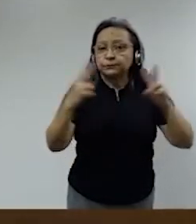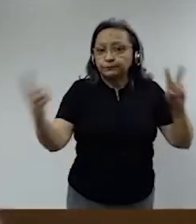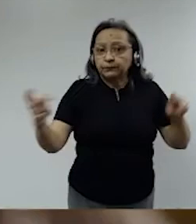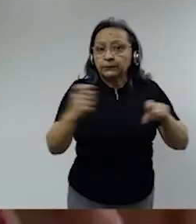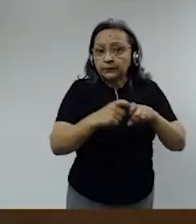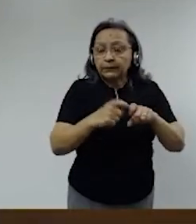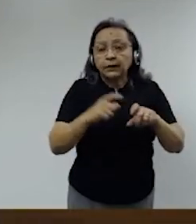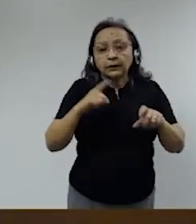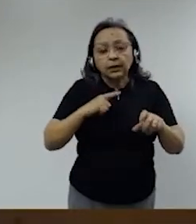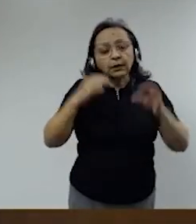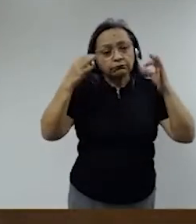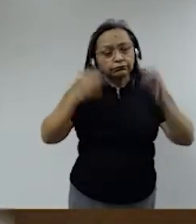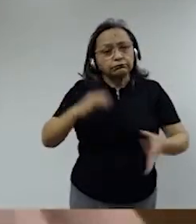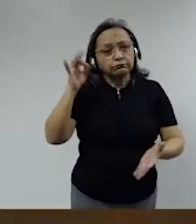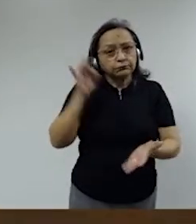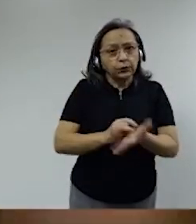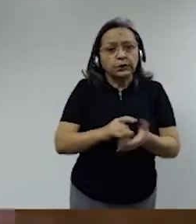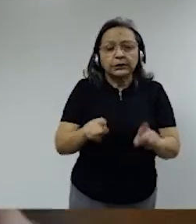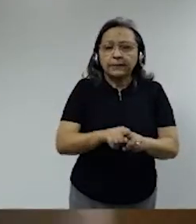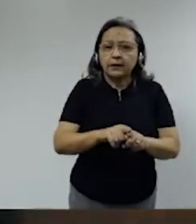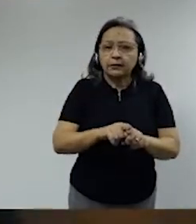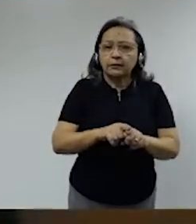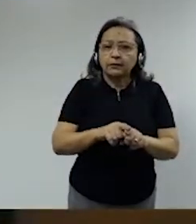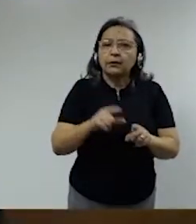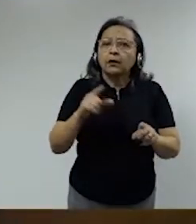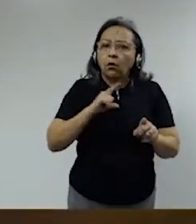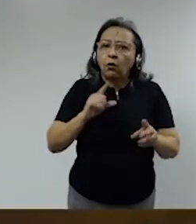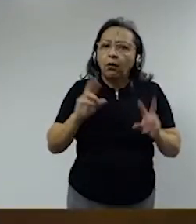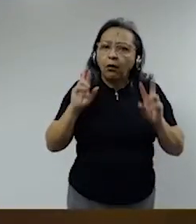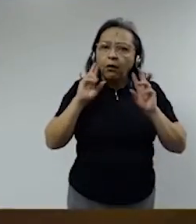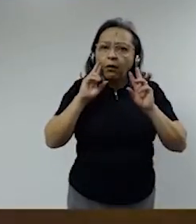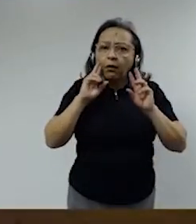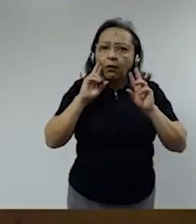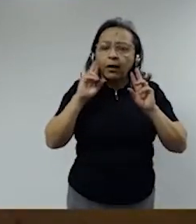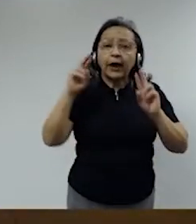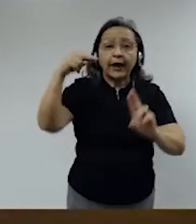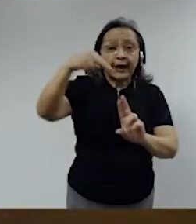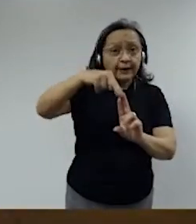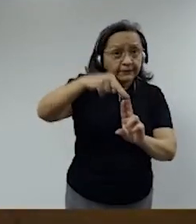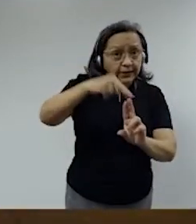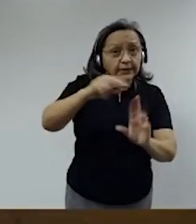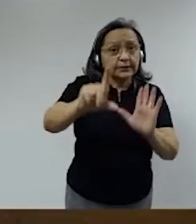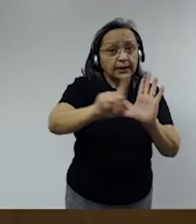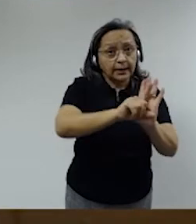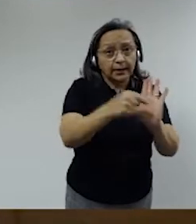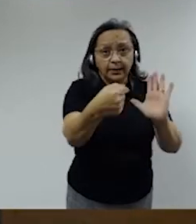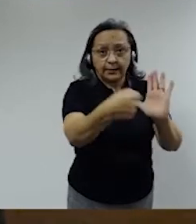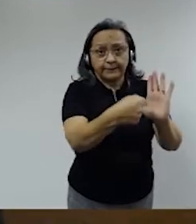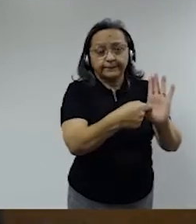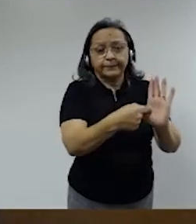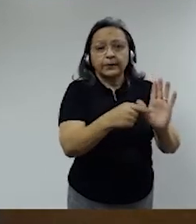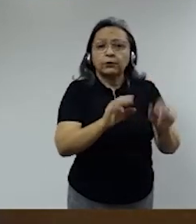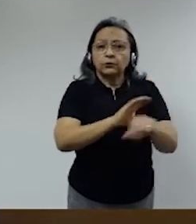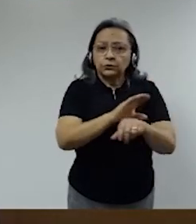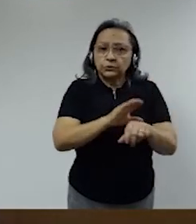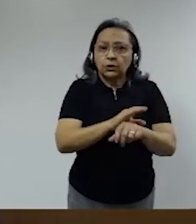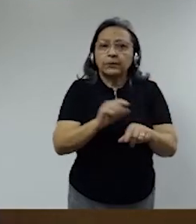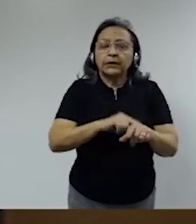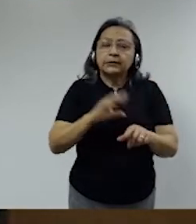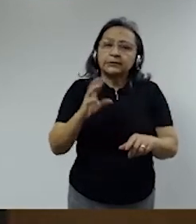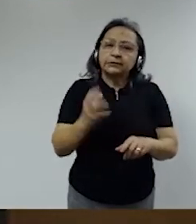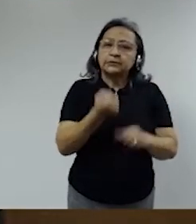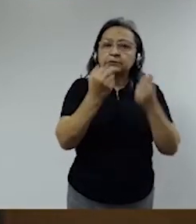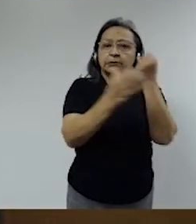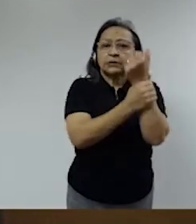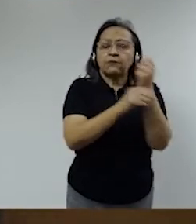dê de forma legítima e legal, à luz de uma legalidade constitucional para fins de